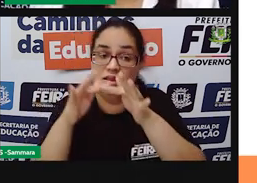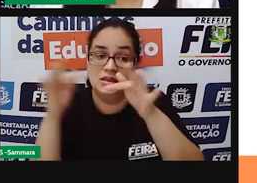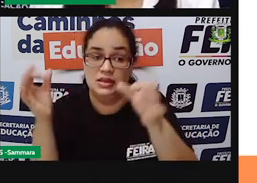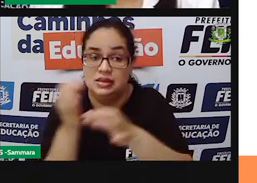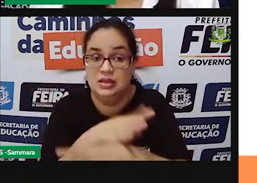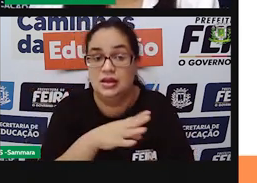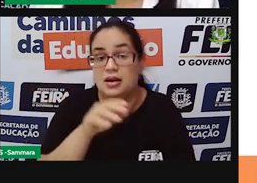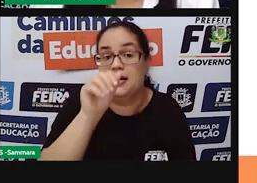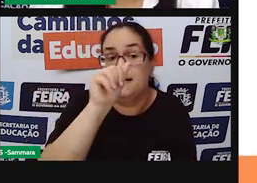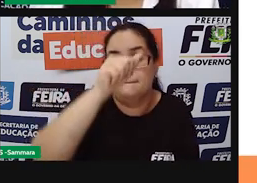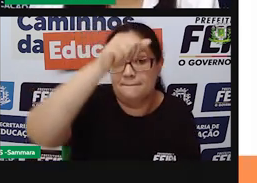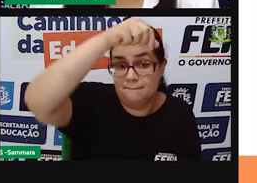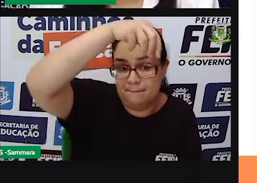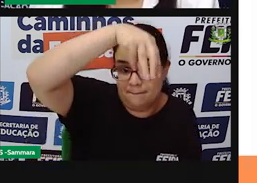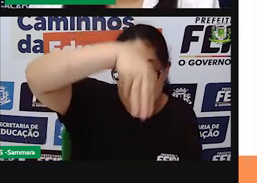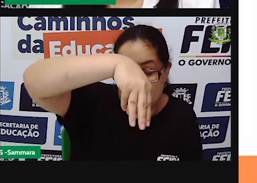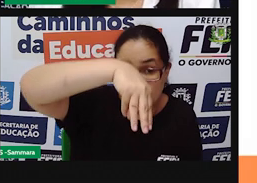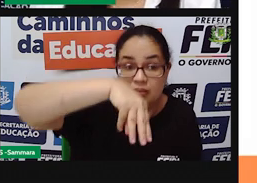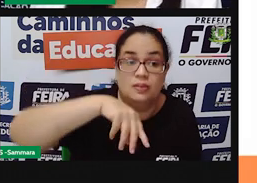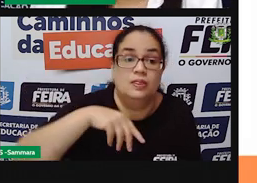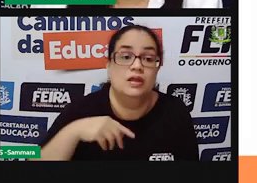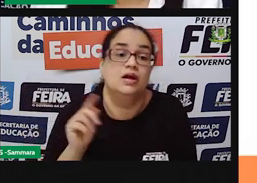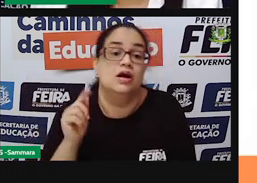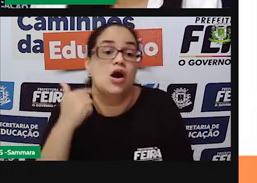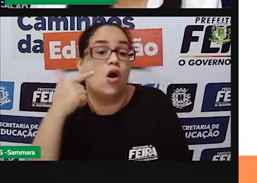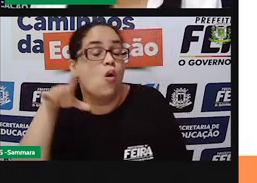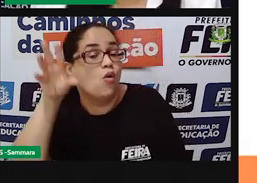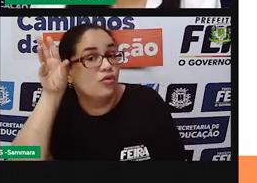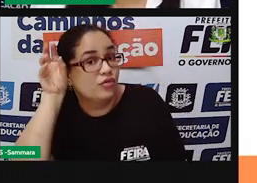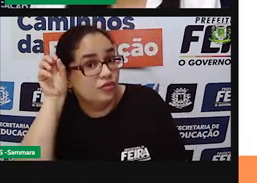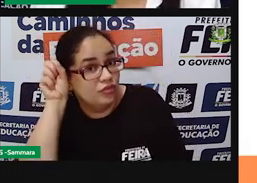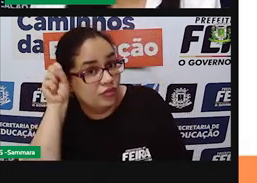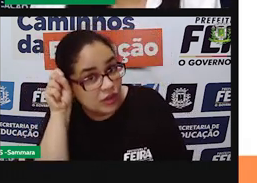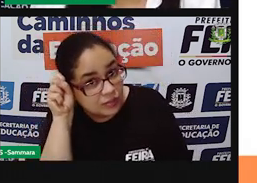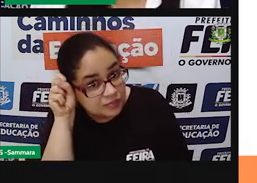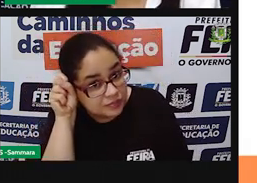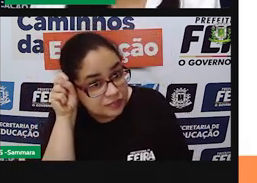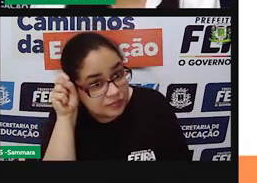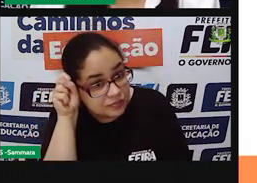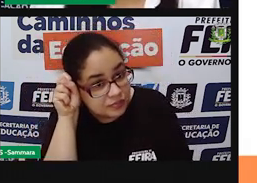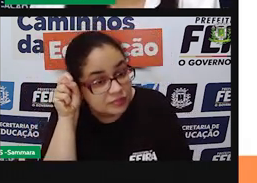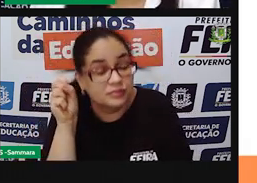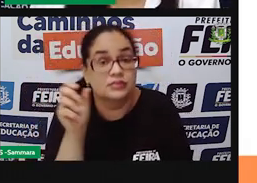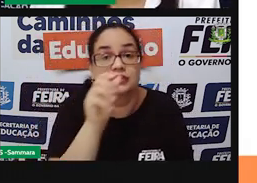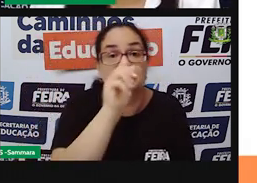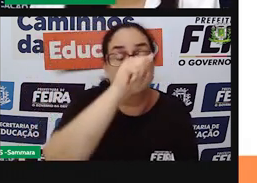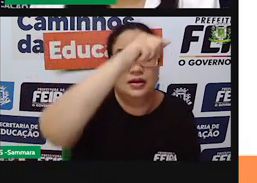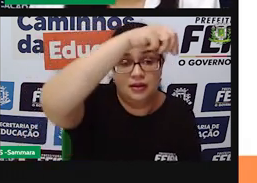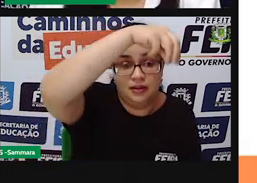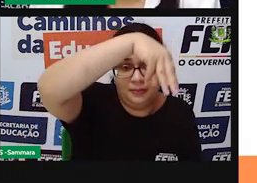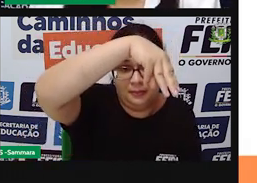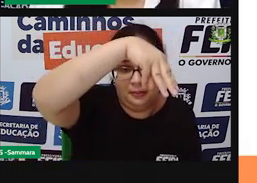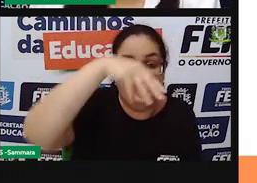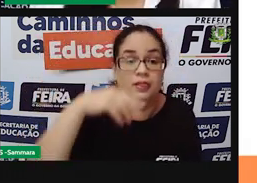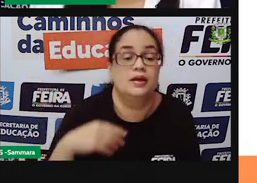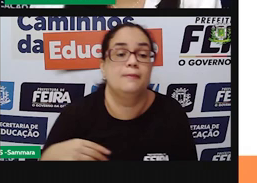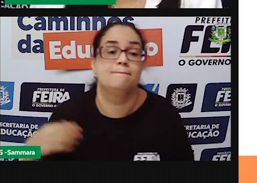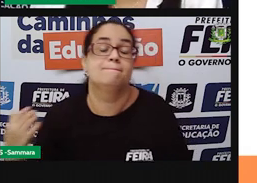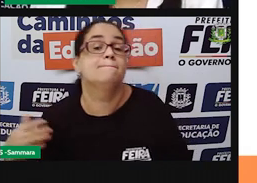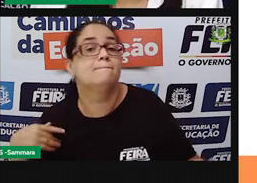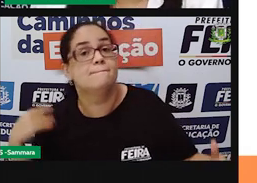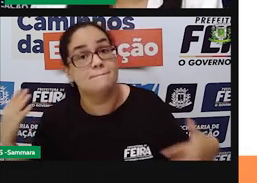em AR, primeira conjugação. Ouvir, terminado em IR, terceira conjugação. Aí